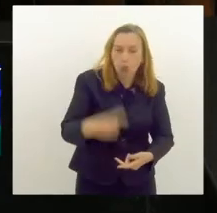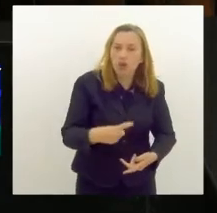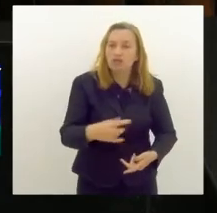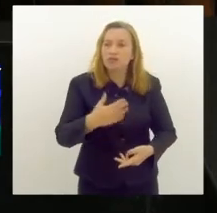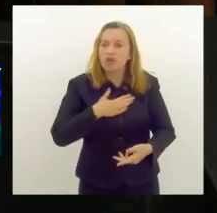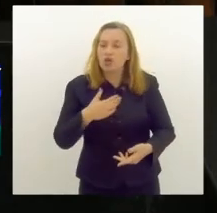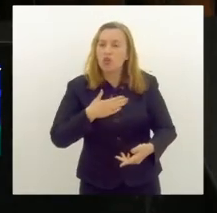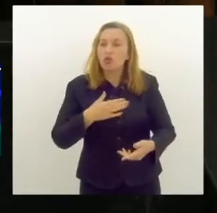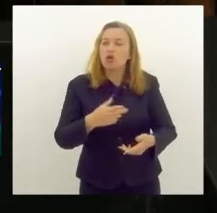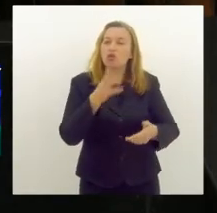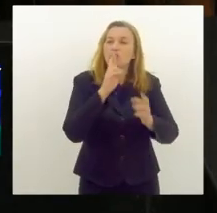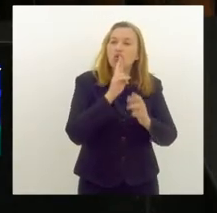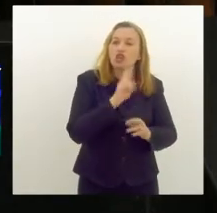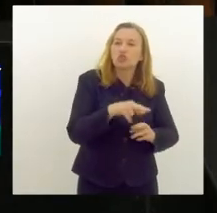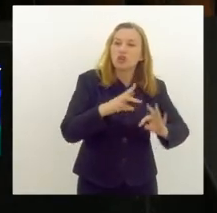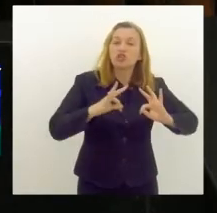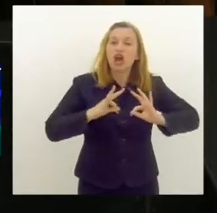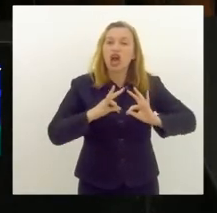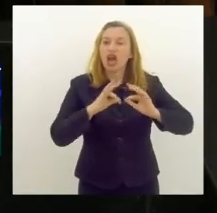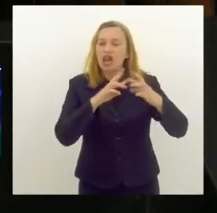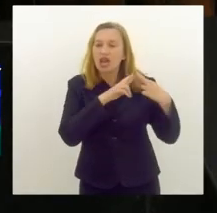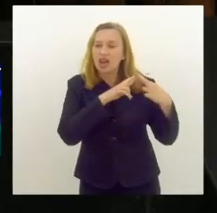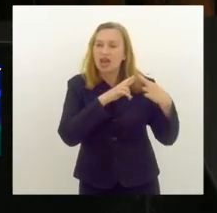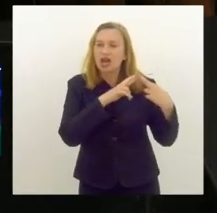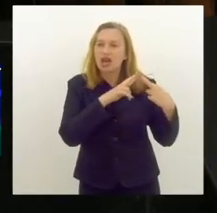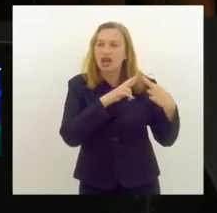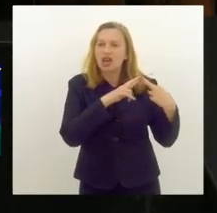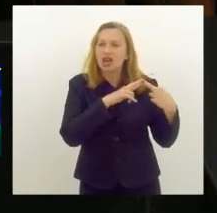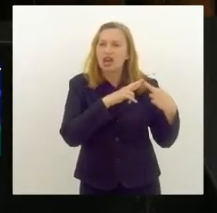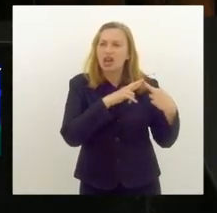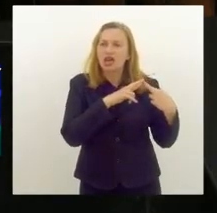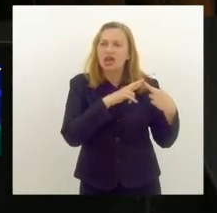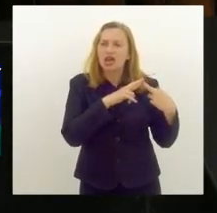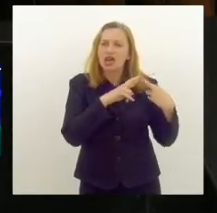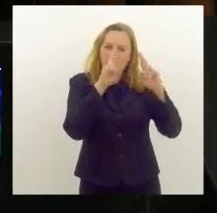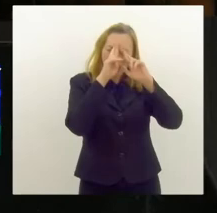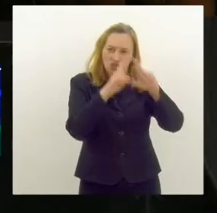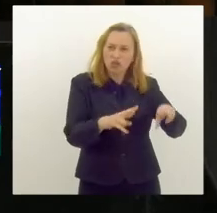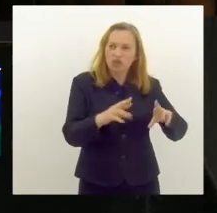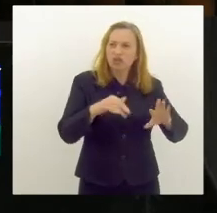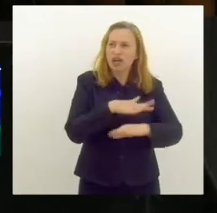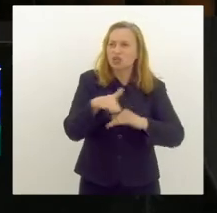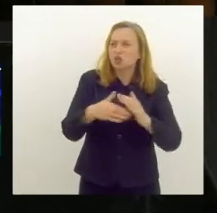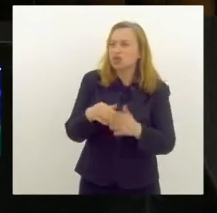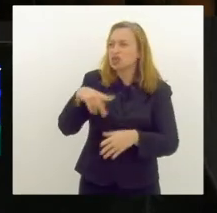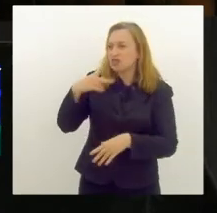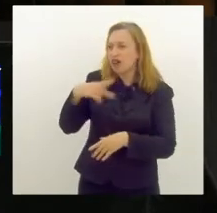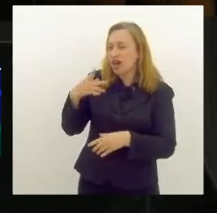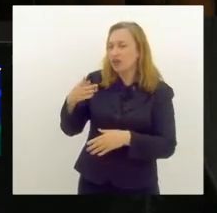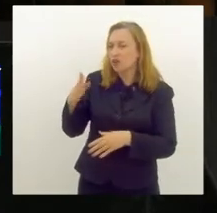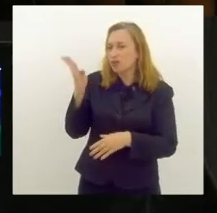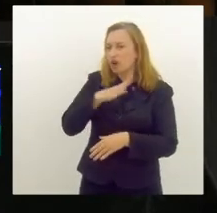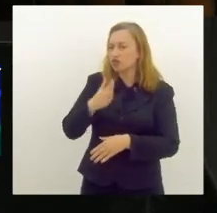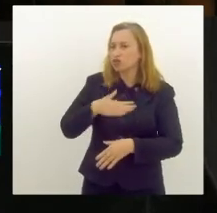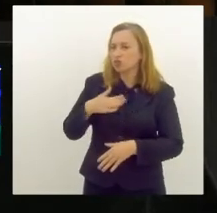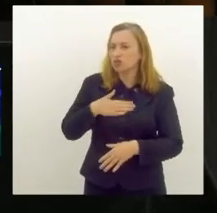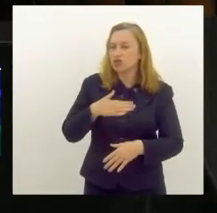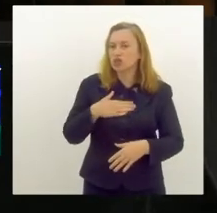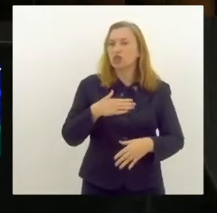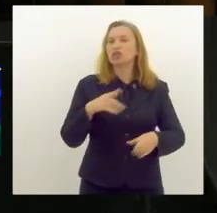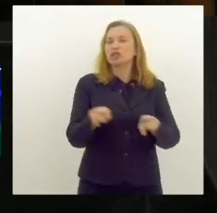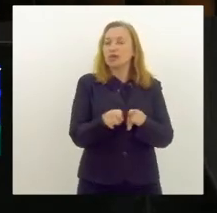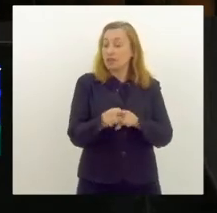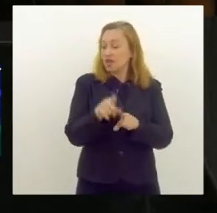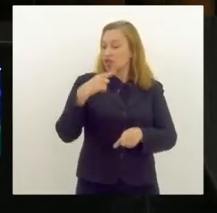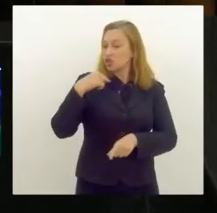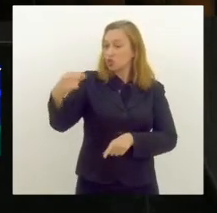por respeito a todas as vezes que eu escutei que eu estava fazendo politicagem, por respeito e coerência aos meus